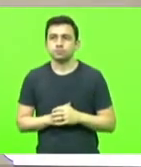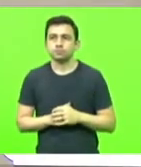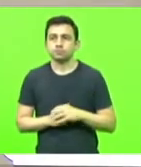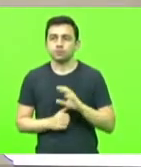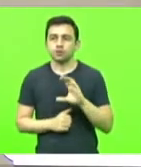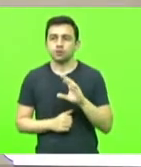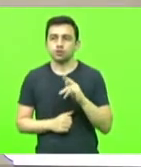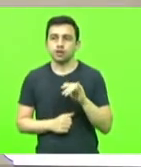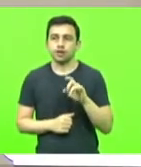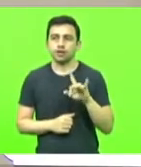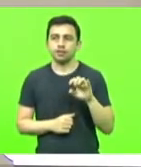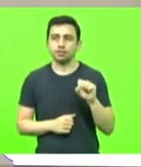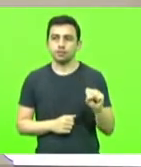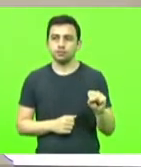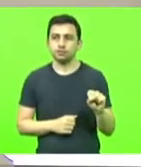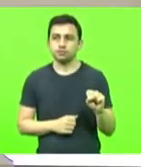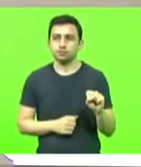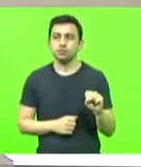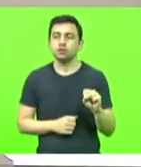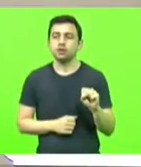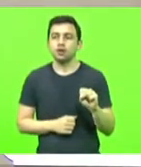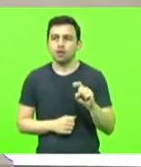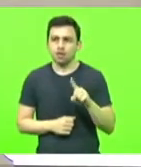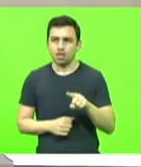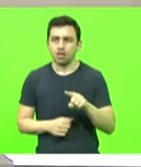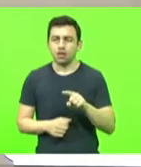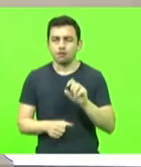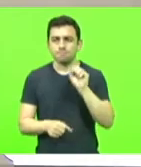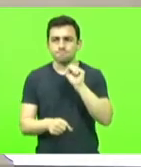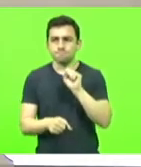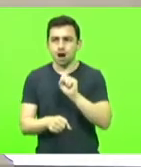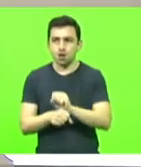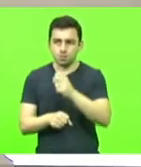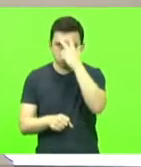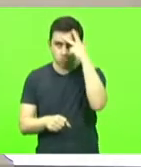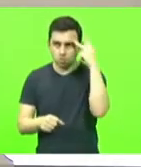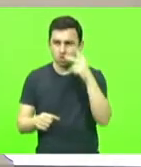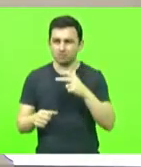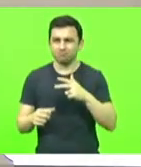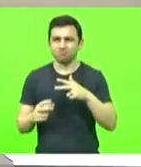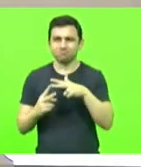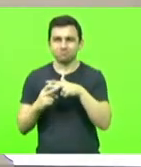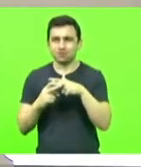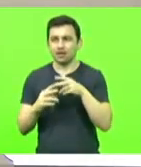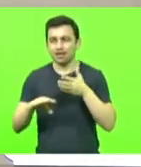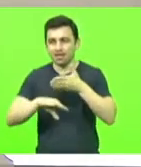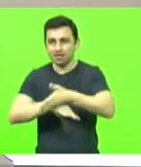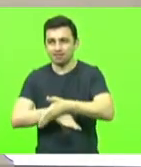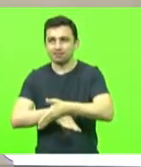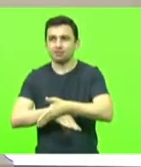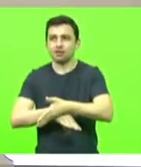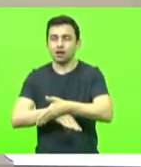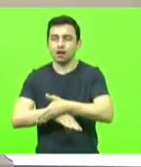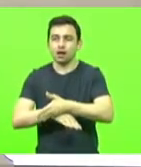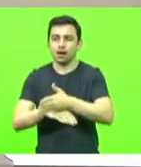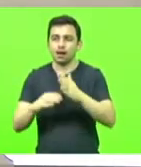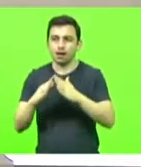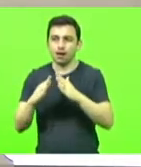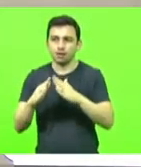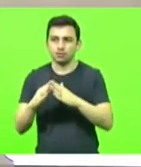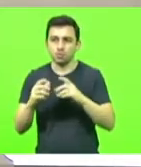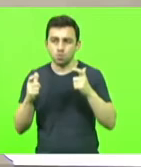Charles Max Moraes, por ter imobilizado um agressor que tentava invadir uma residência em Cocal do